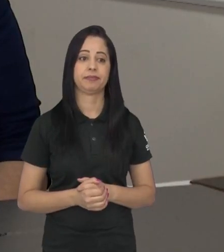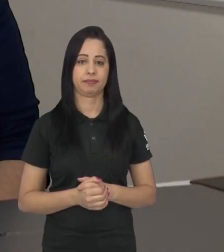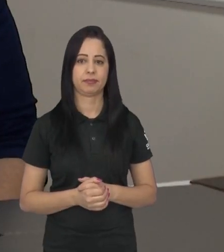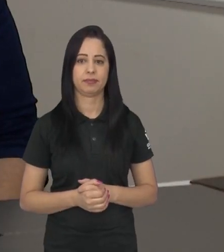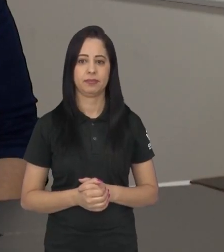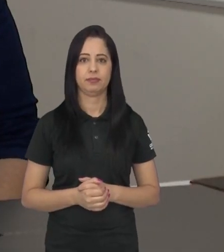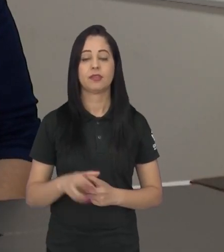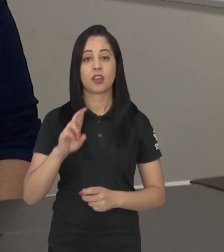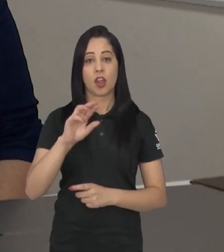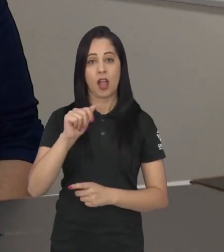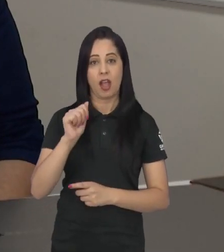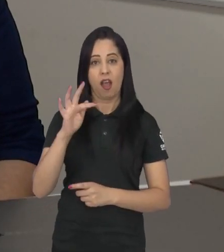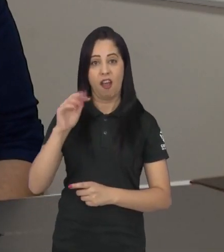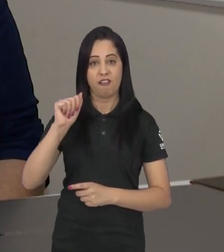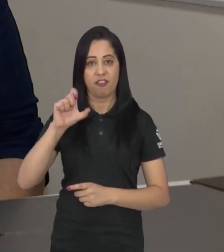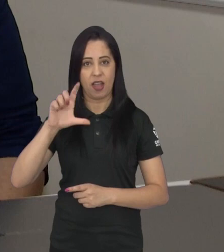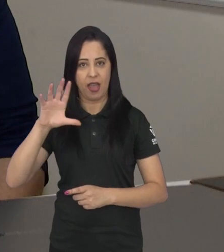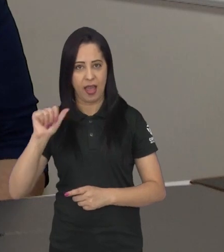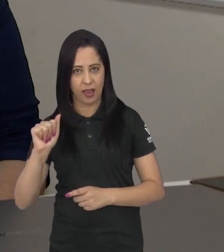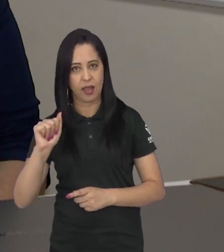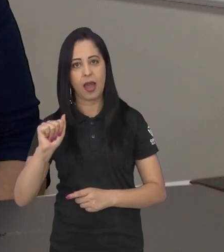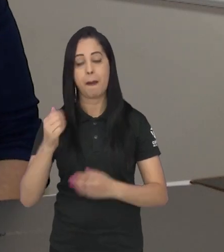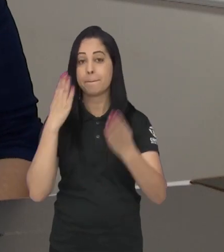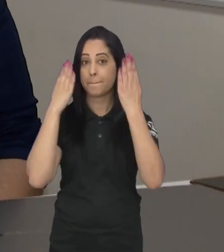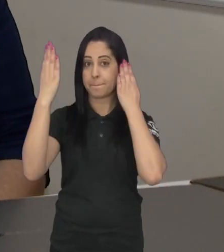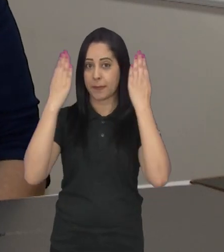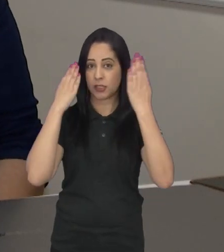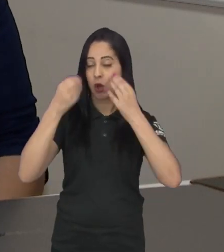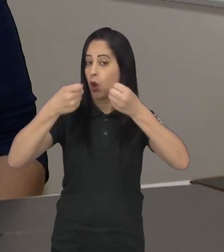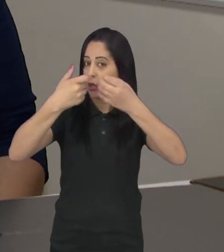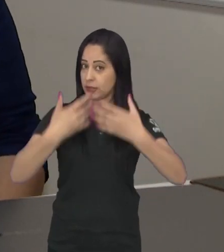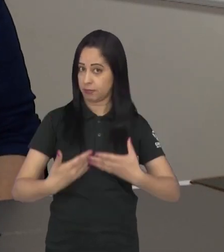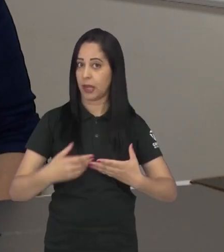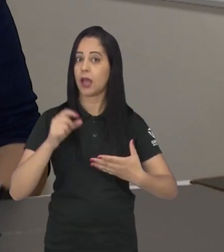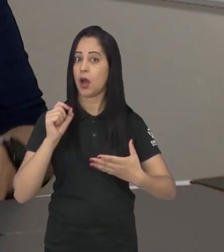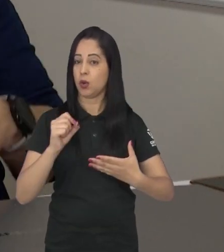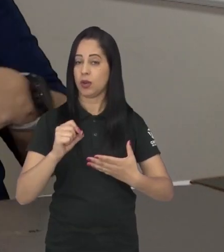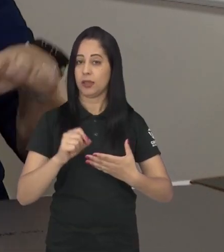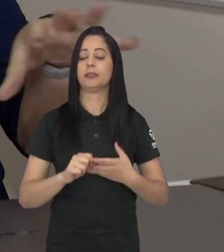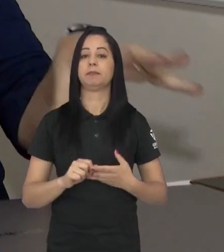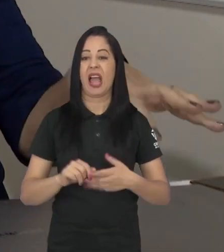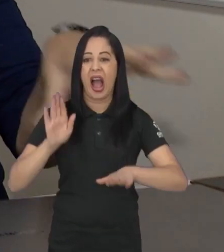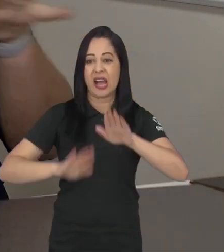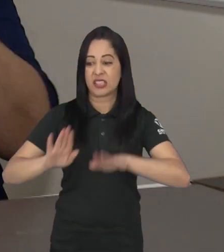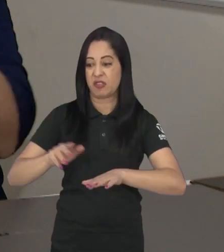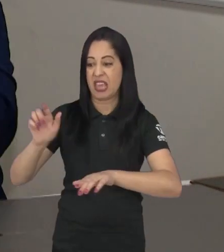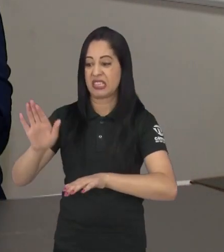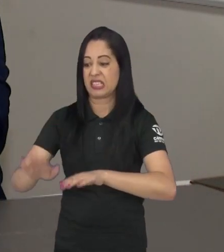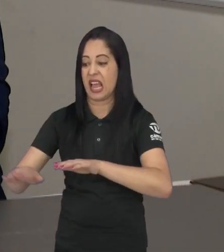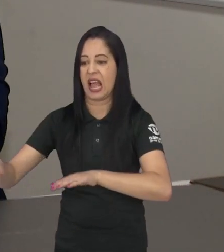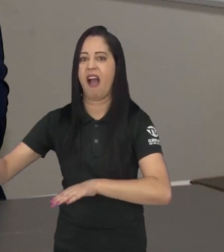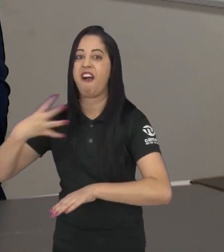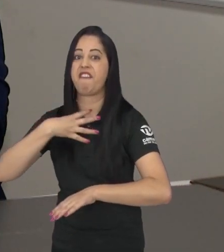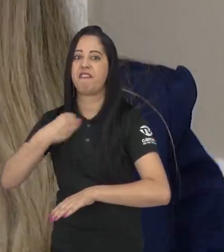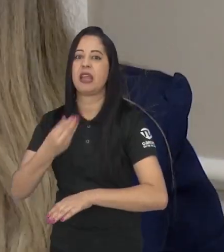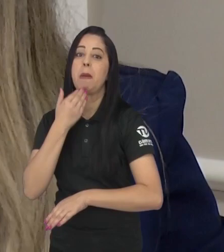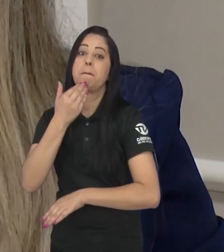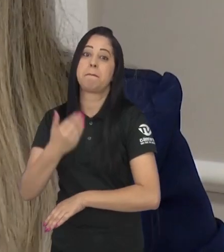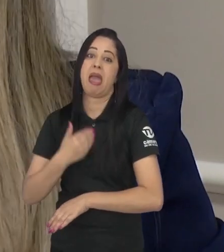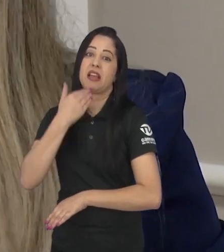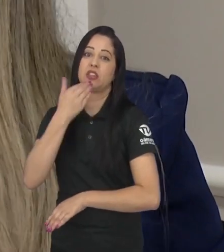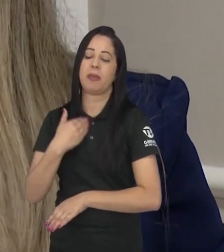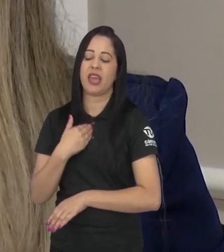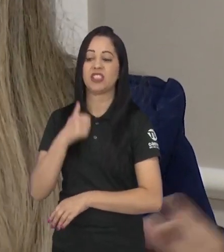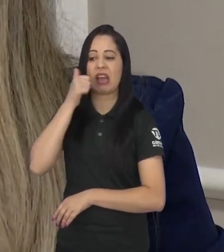a Rafaela, que é psicóloga, ainda faz um alerta aos pais, que muitas vezes acabam cedendo aos pedidos dos filhos por